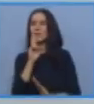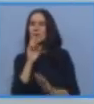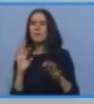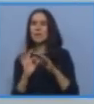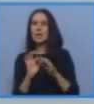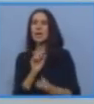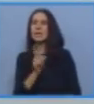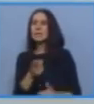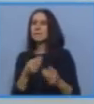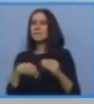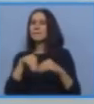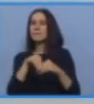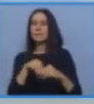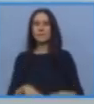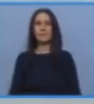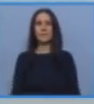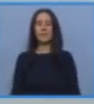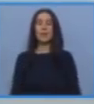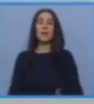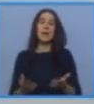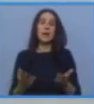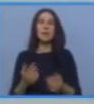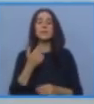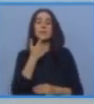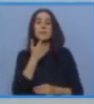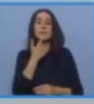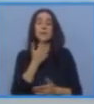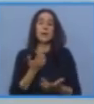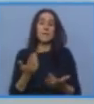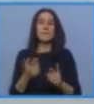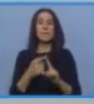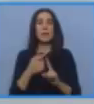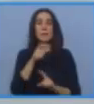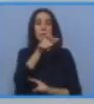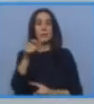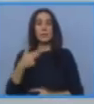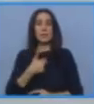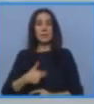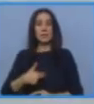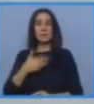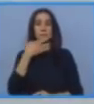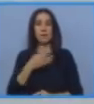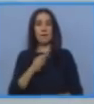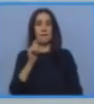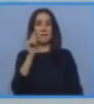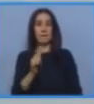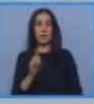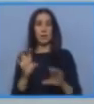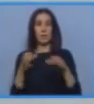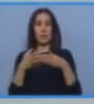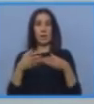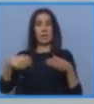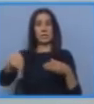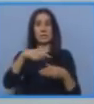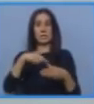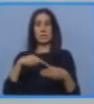Está muita coisa, está a fé de todos os cristãos desta comunidade,